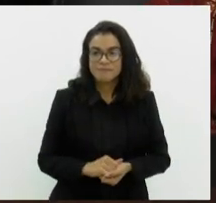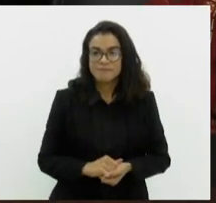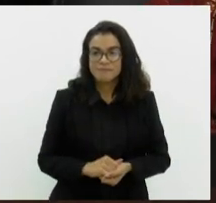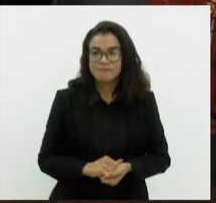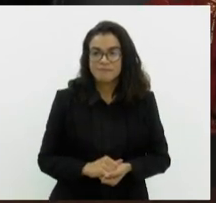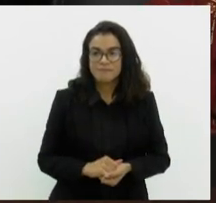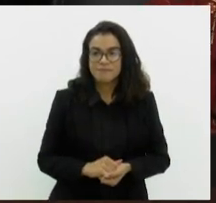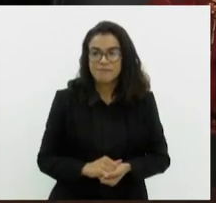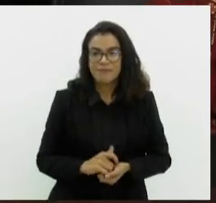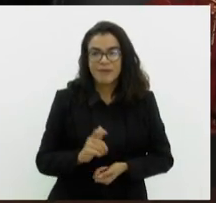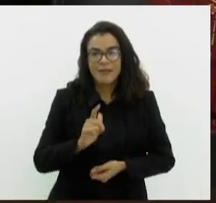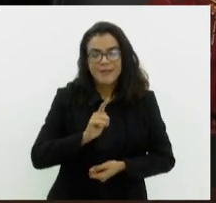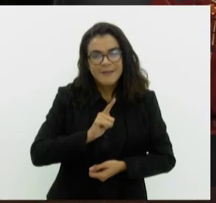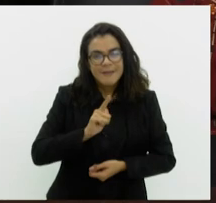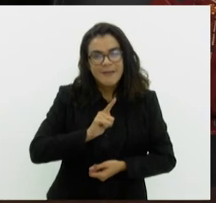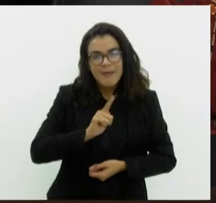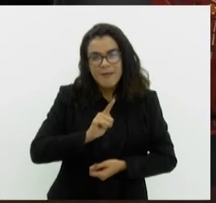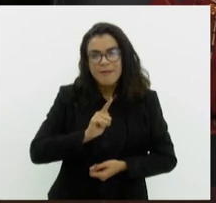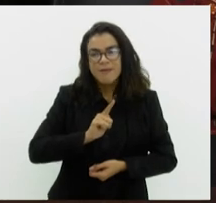uma maldita